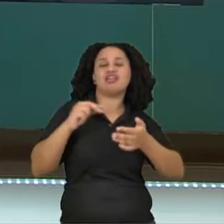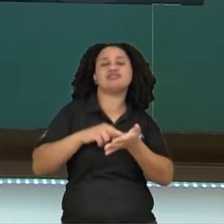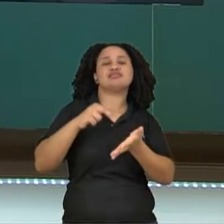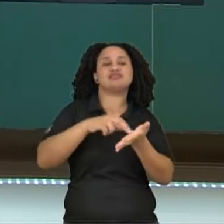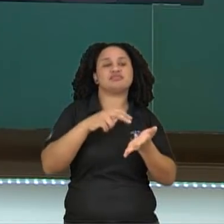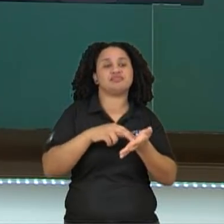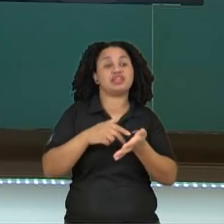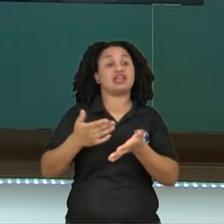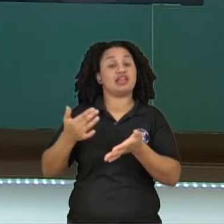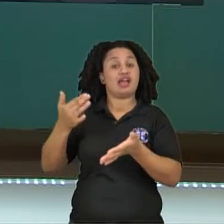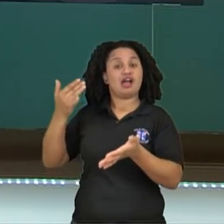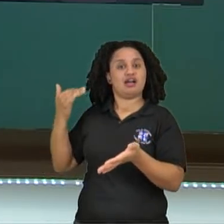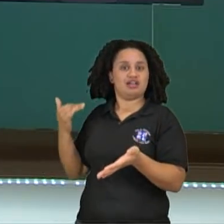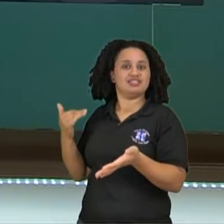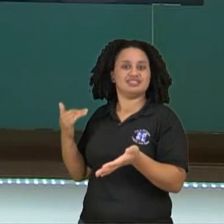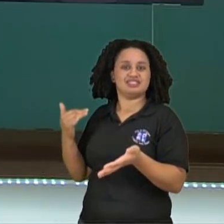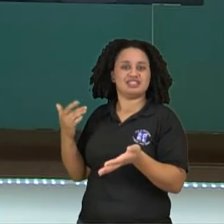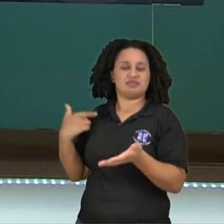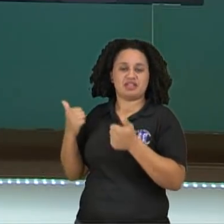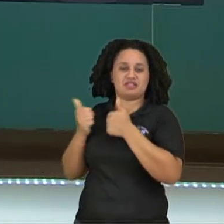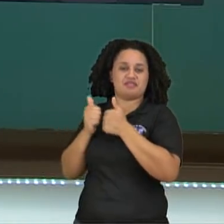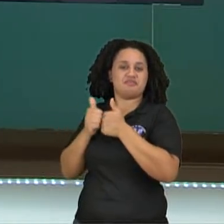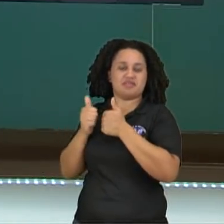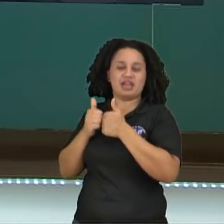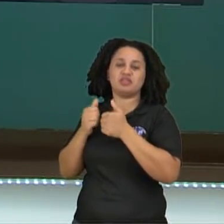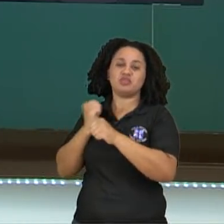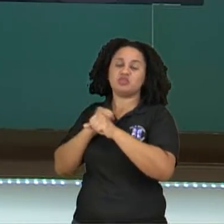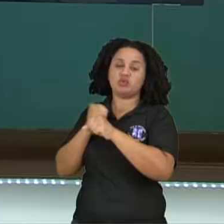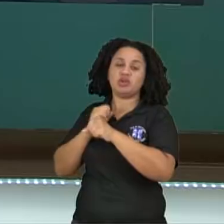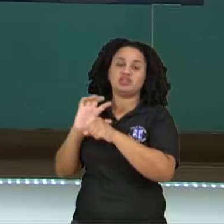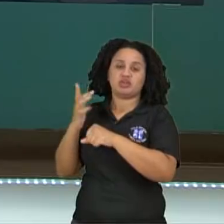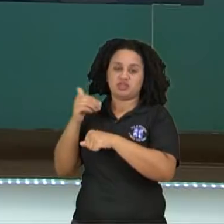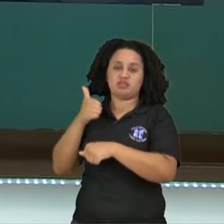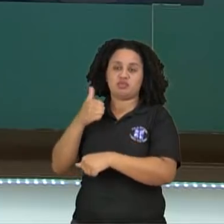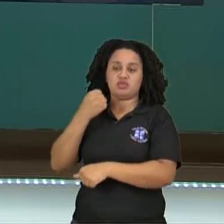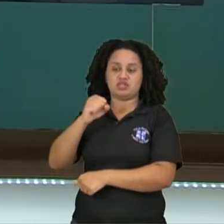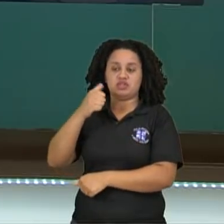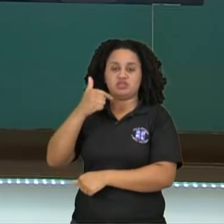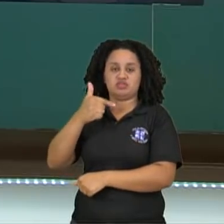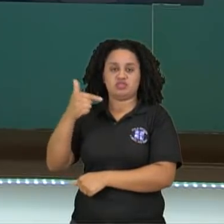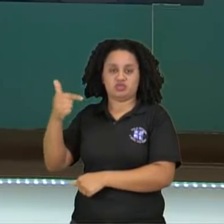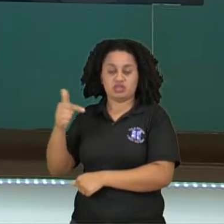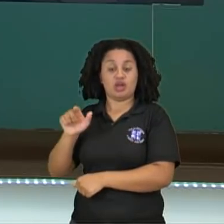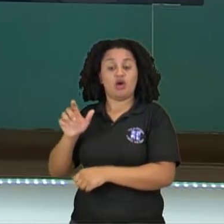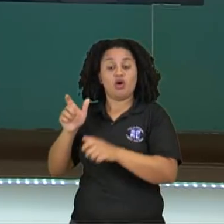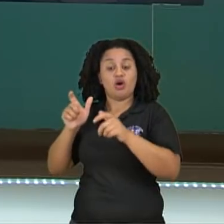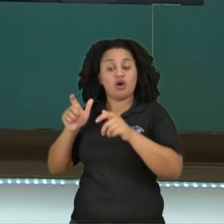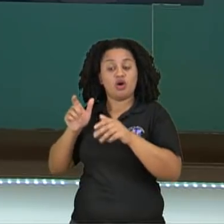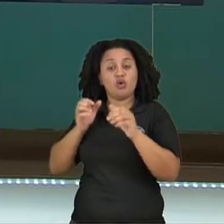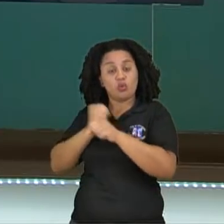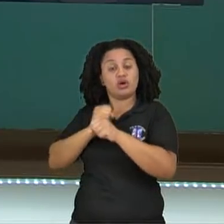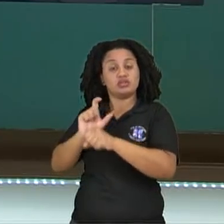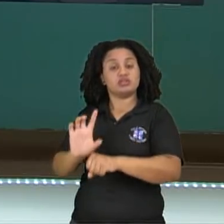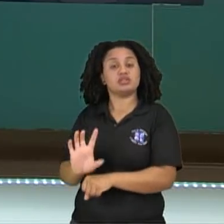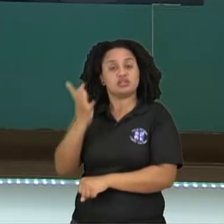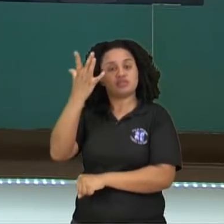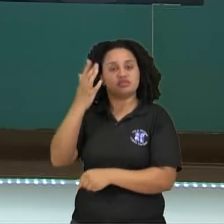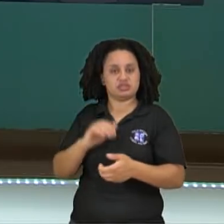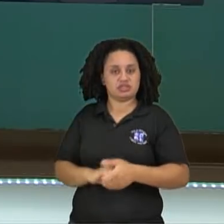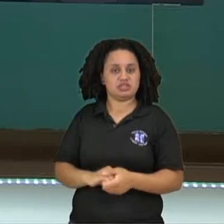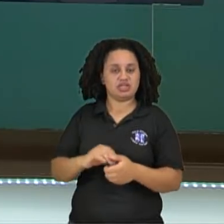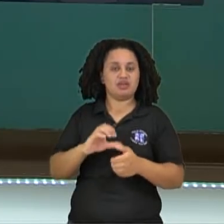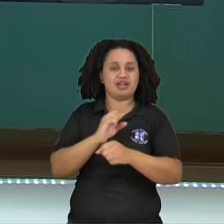para que as pessoas tenham identificação, tenham sentimento, compreendem a dor, o sofrimento e